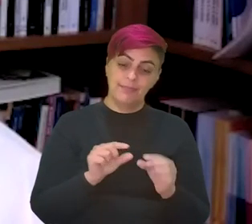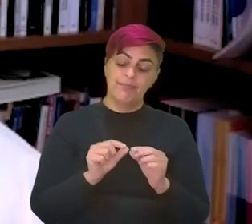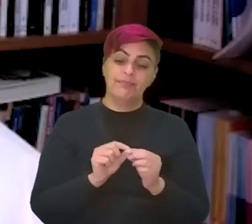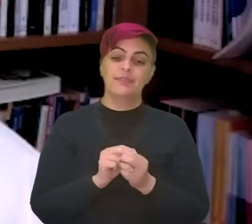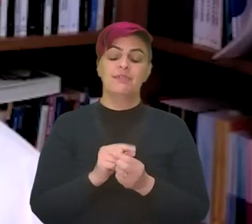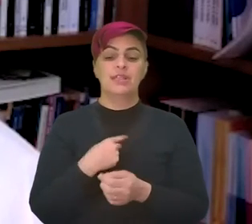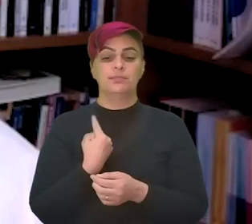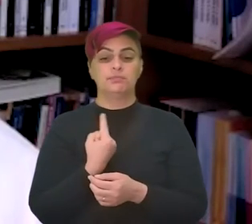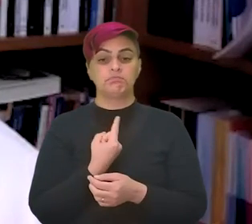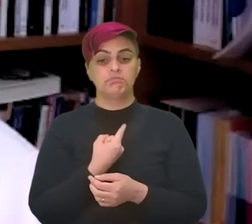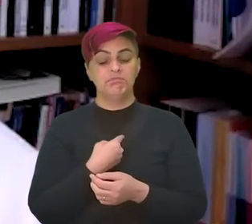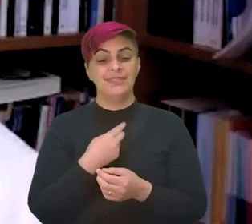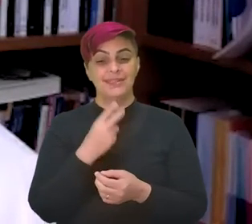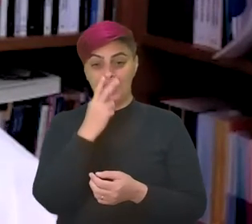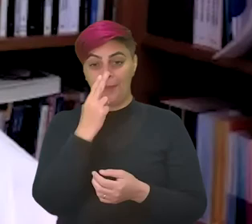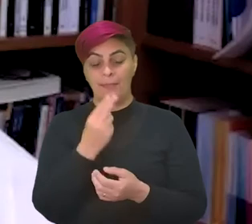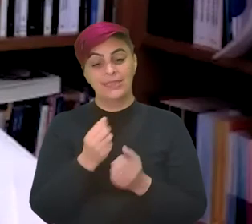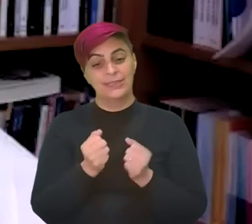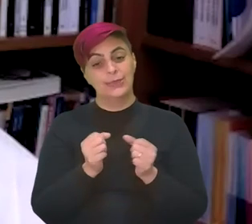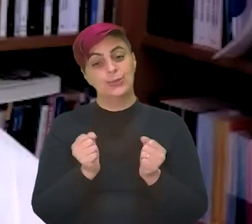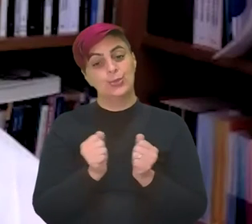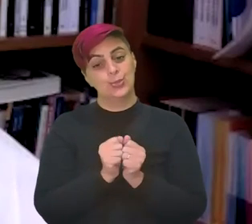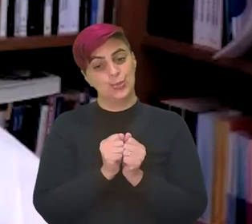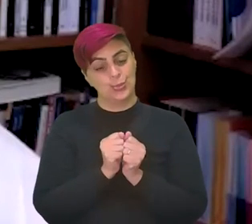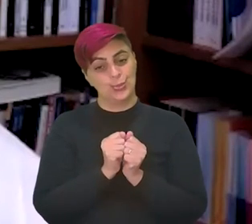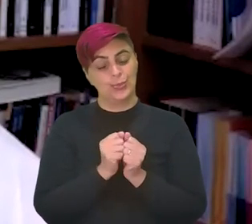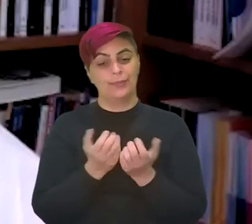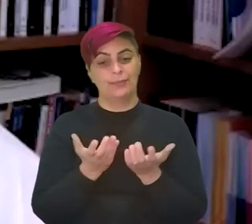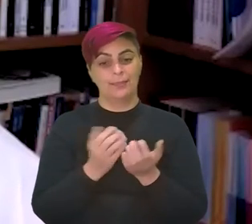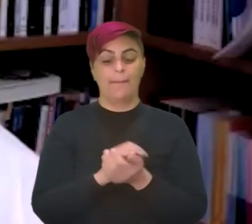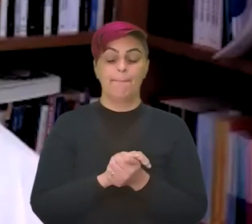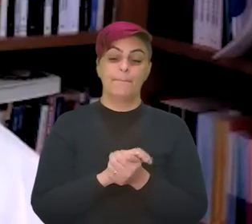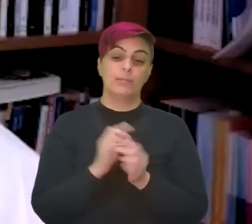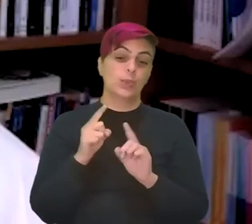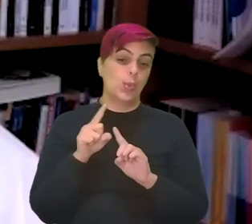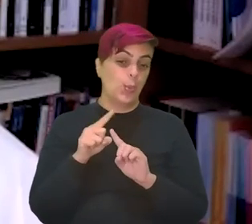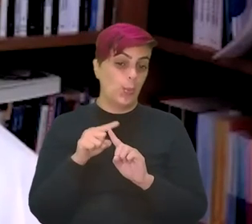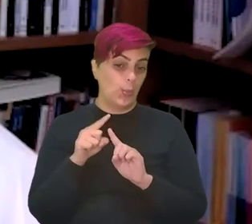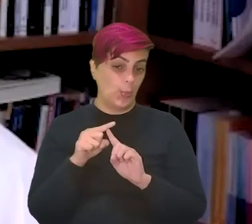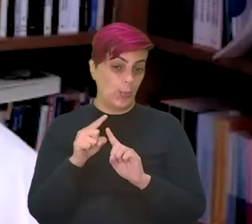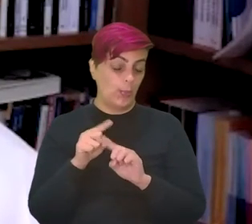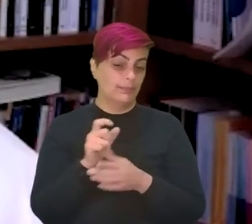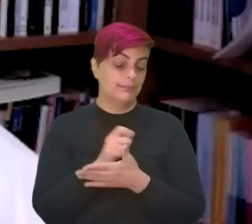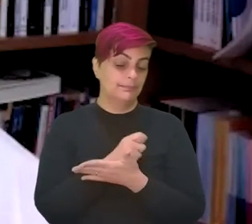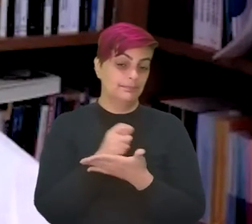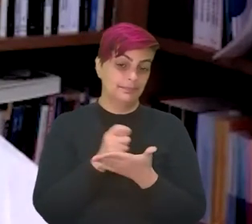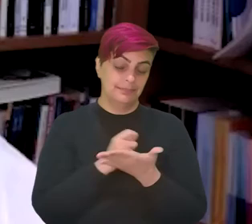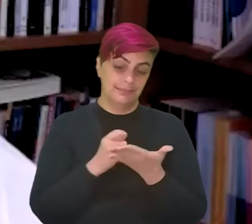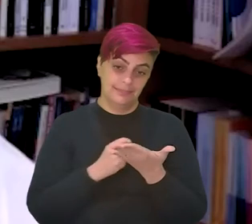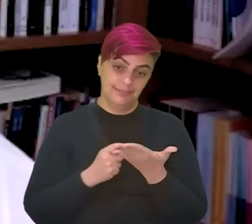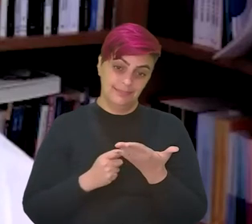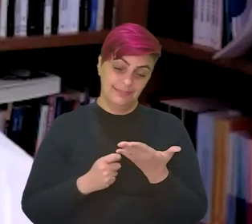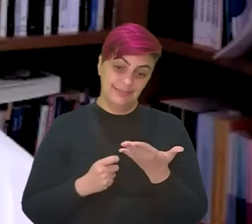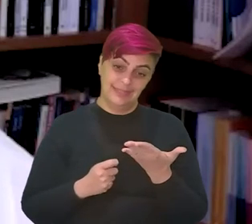e a cada parada nós estamos viajando com ele, né? Essa é uma forma de escrita,